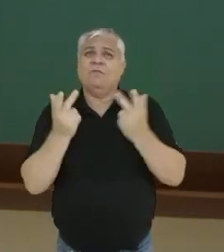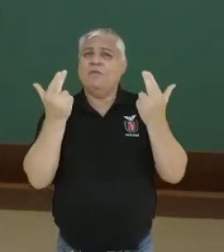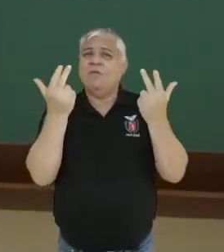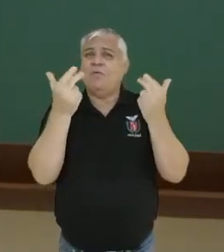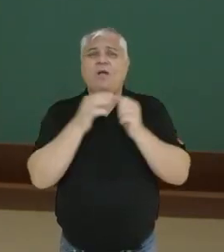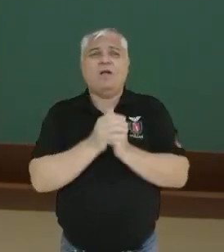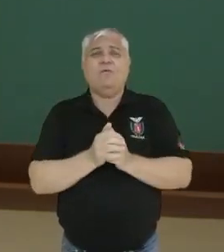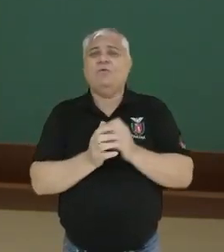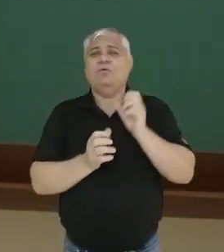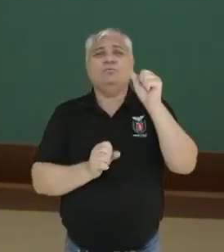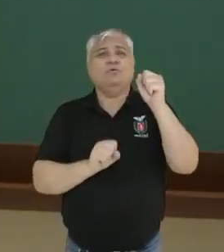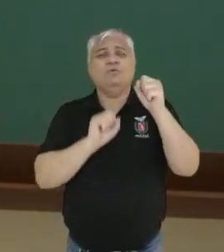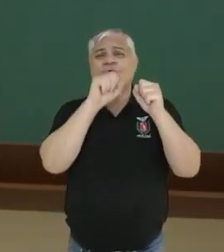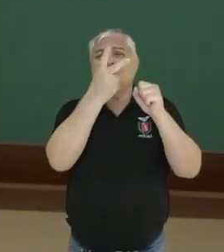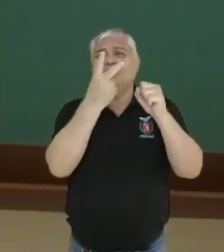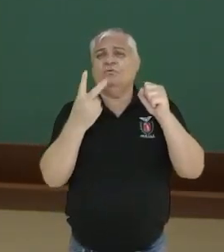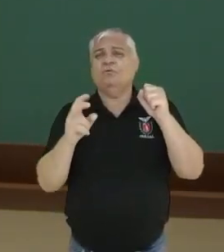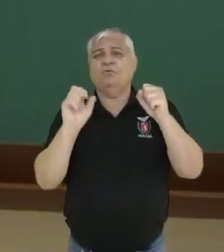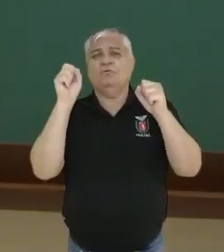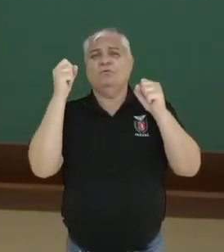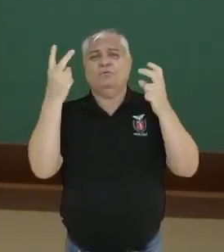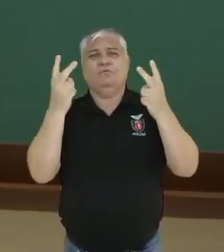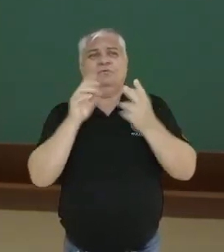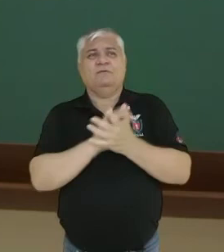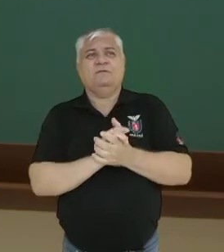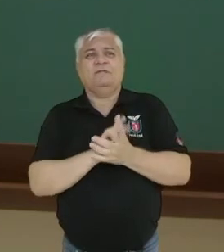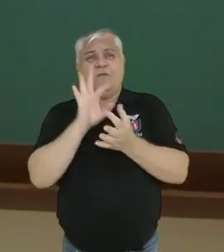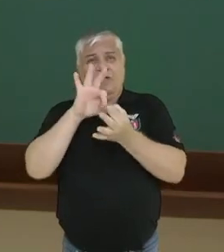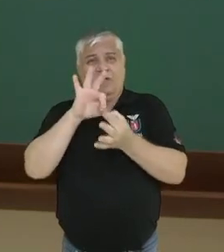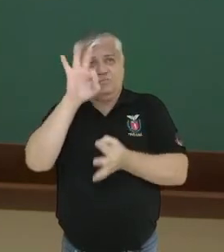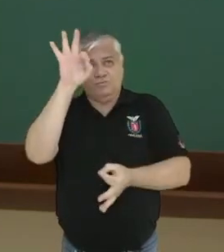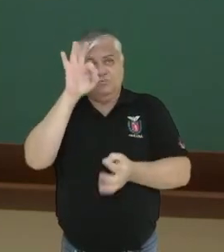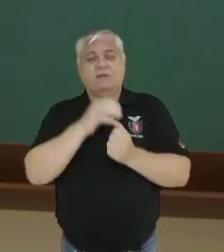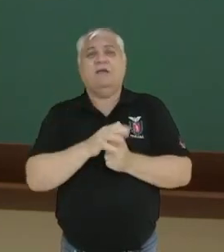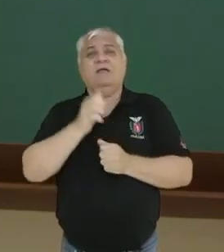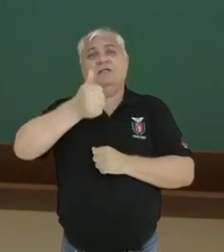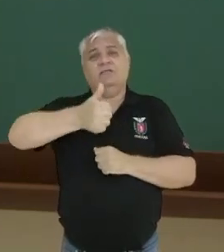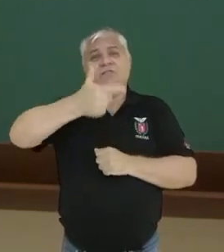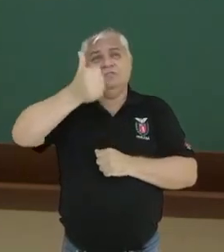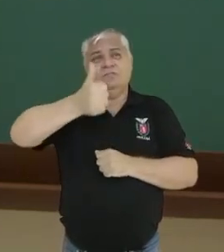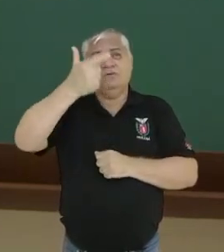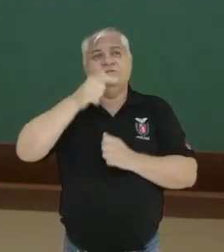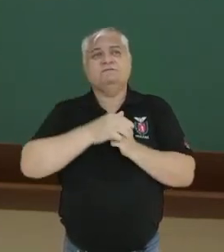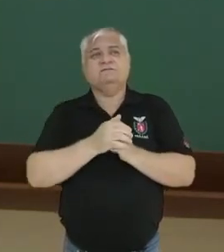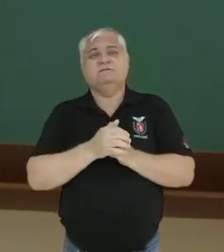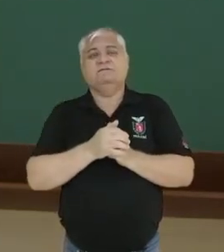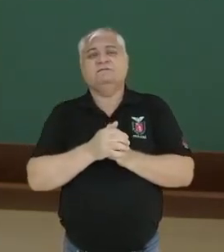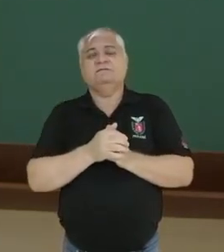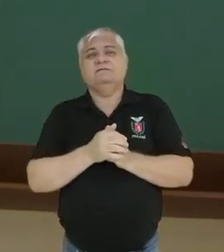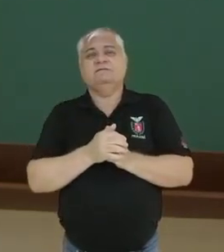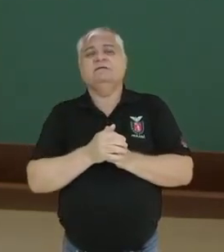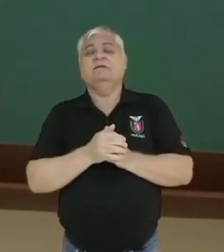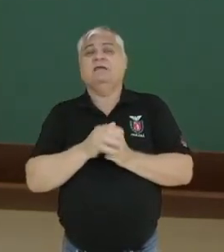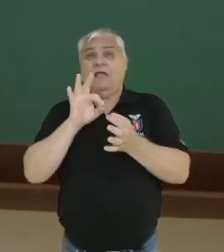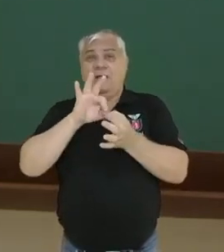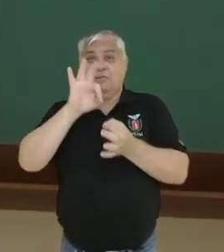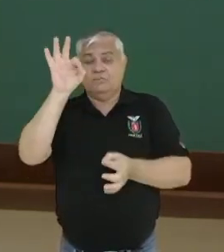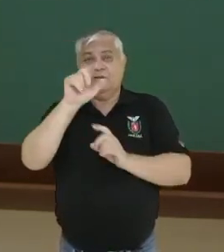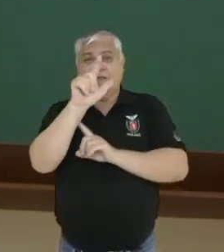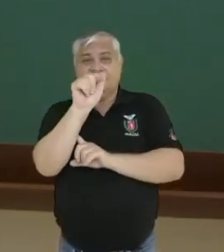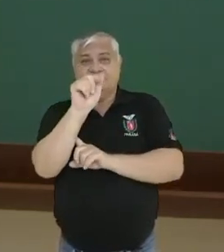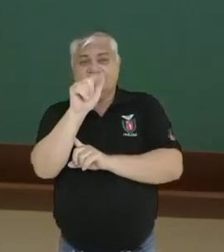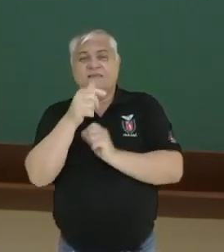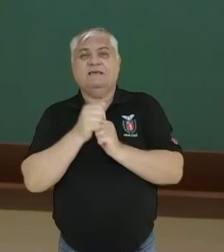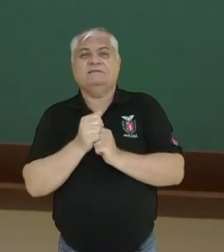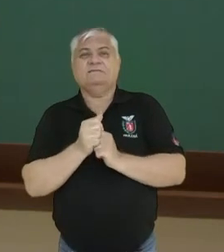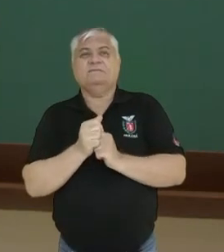2 e 8 como catetos. Então, a altura é 2 raiz de 17 e a base aqui, que eu chamei de base, né,